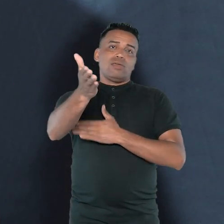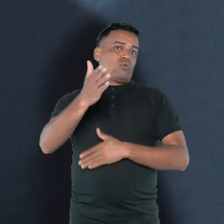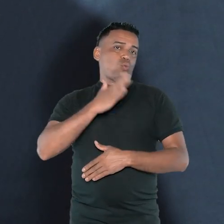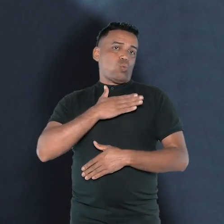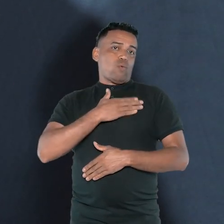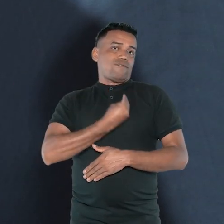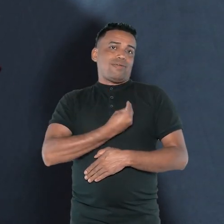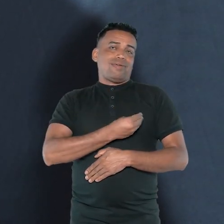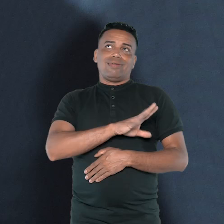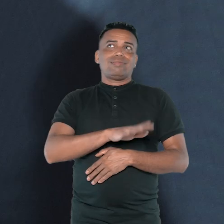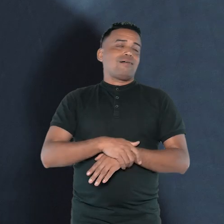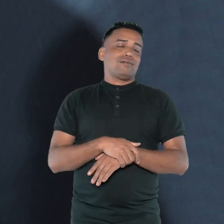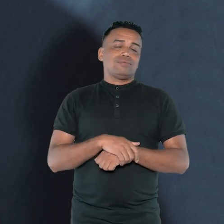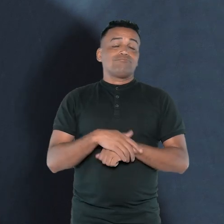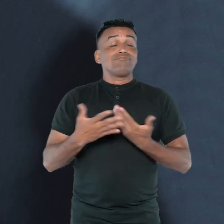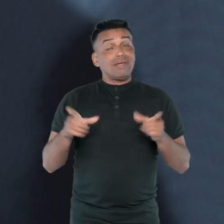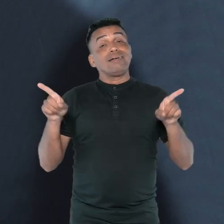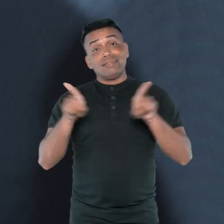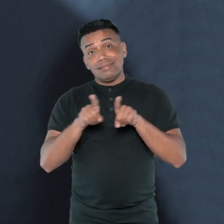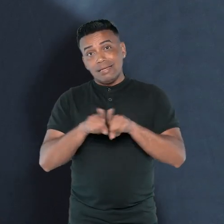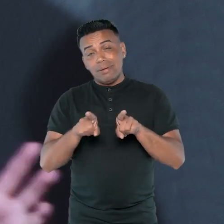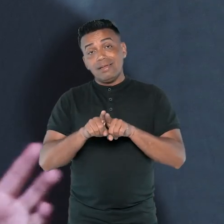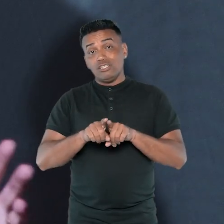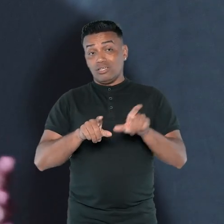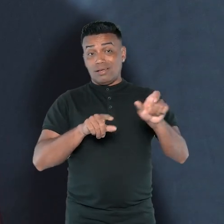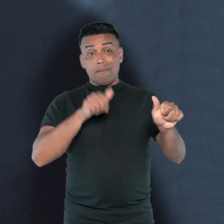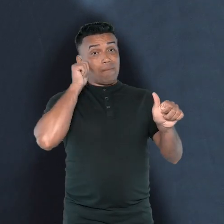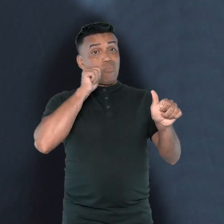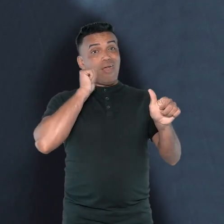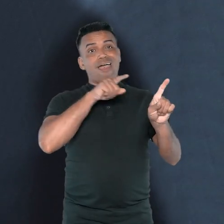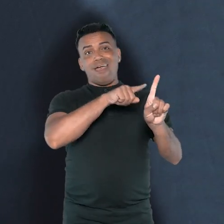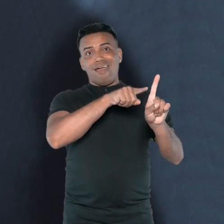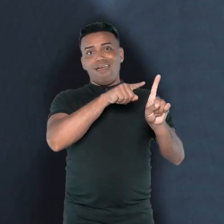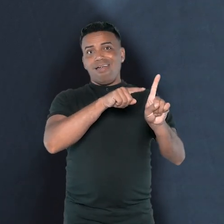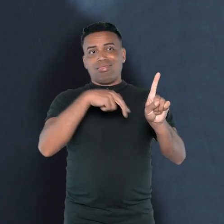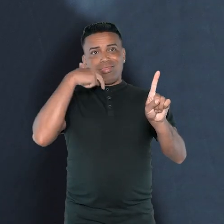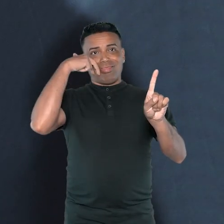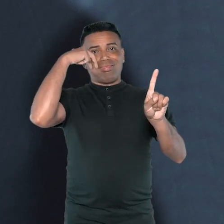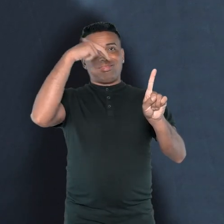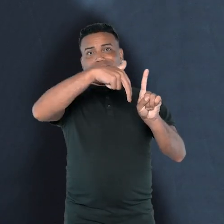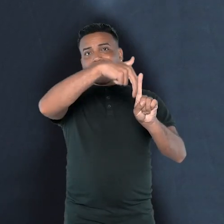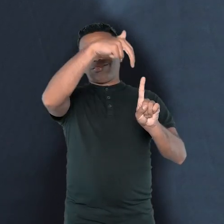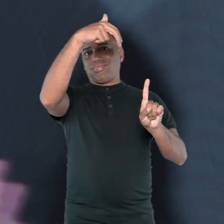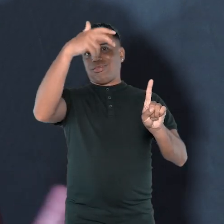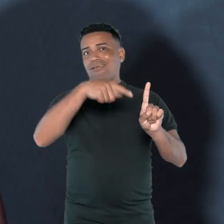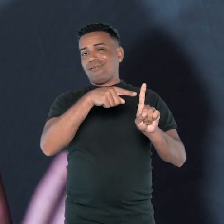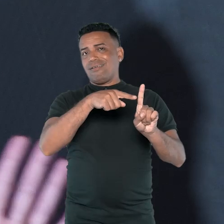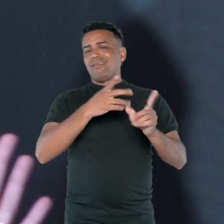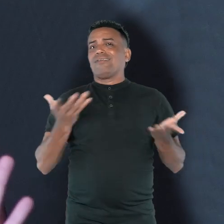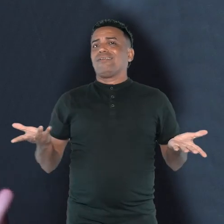comunais antigas, e, ao mesmo tempo, tinham esses corpos femininos que seriam constrangidos, mais constrangidos ainda, assim, mas vocês